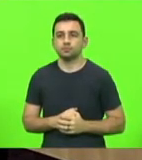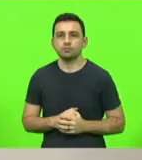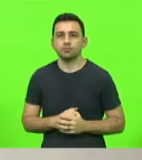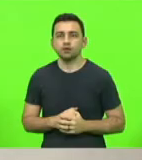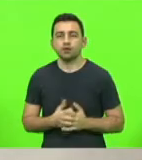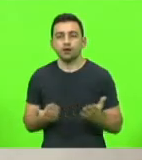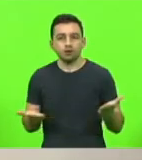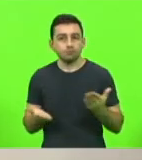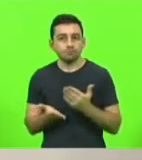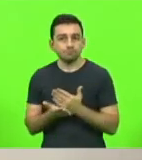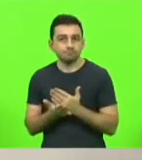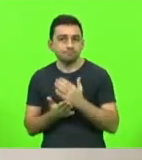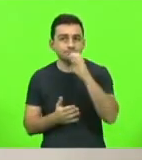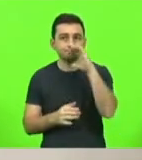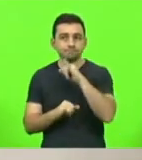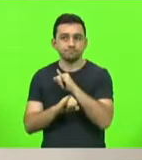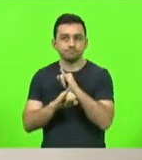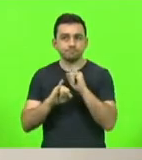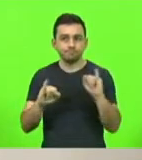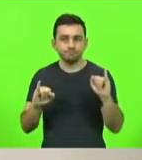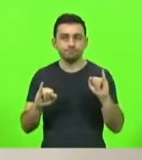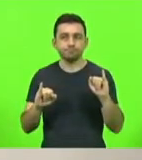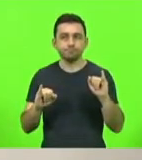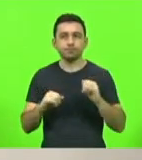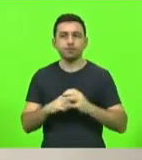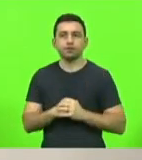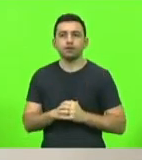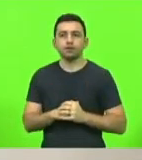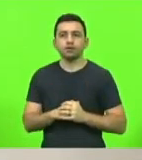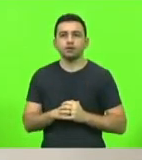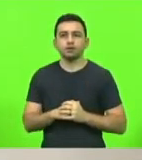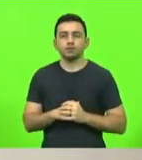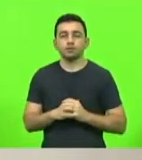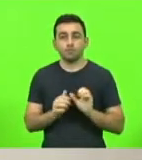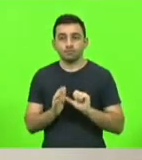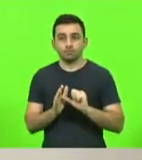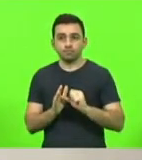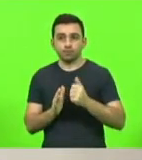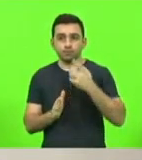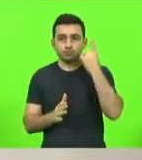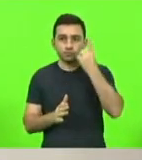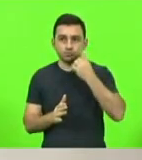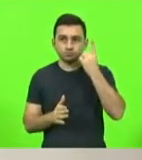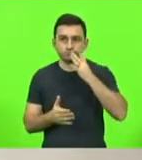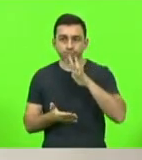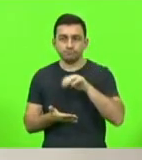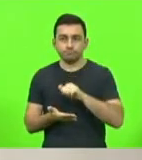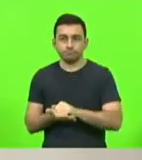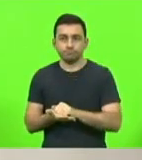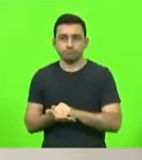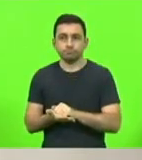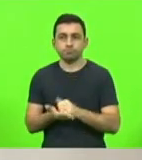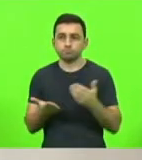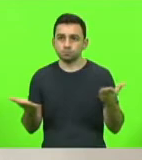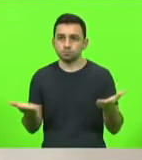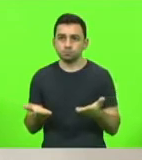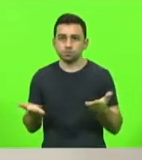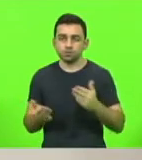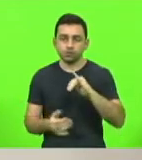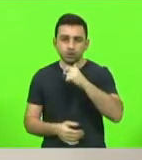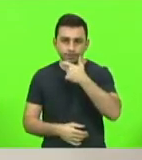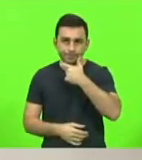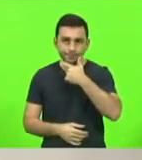Entraremos, então, em breves comunicações, e o primeiro deputado inscrito no dia de hoje, o deputado Jerry Comper.